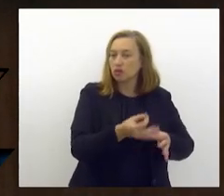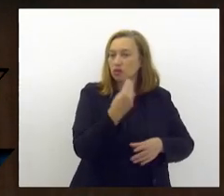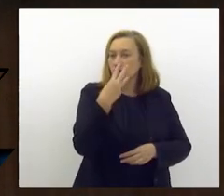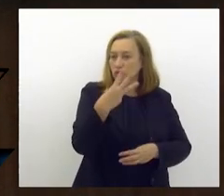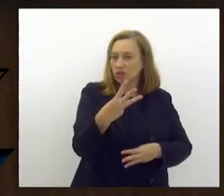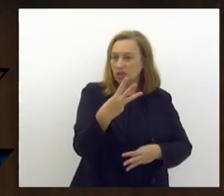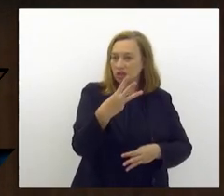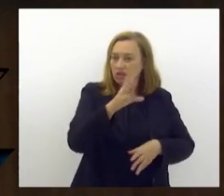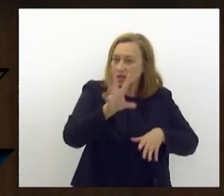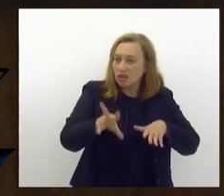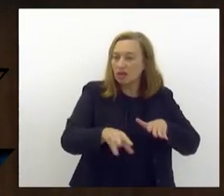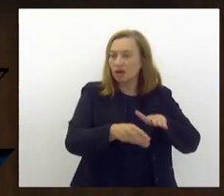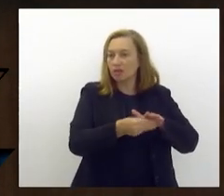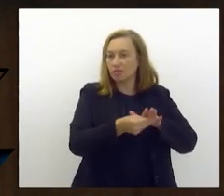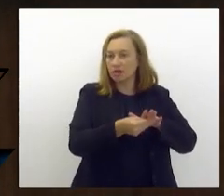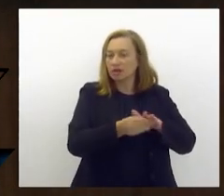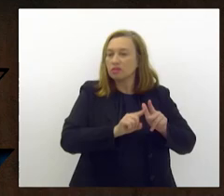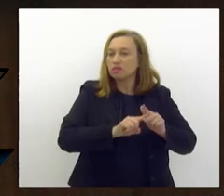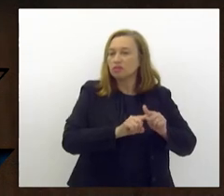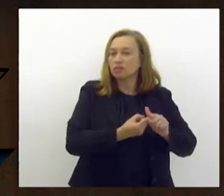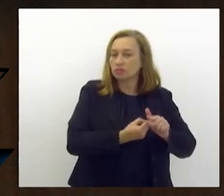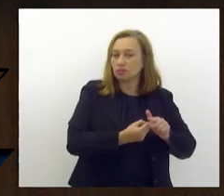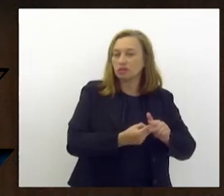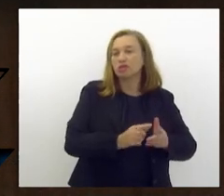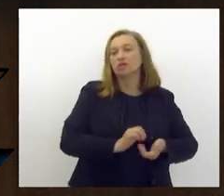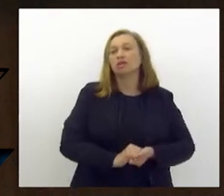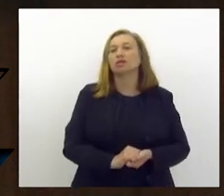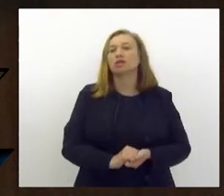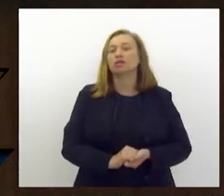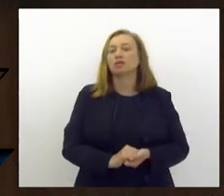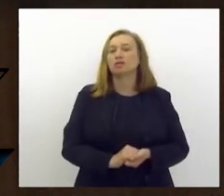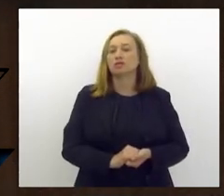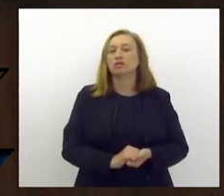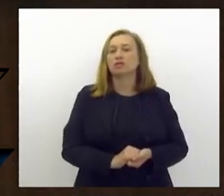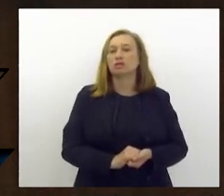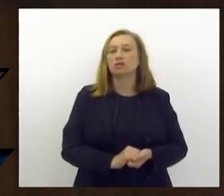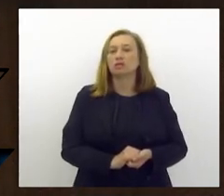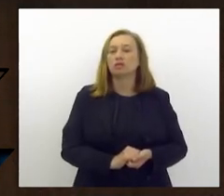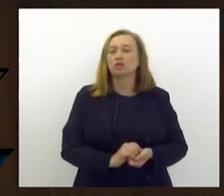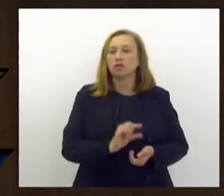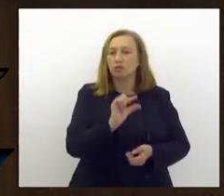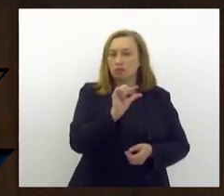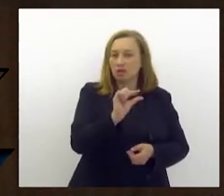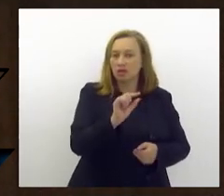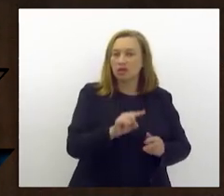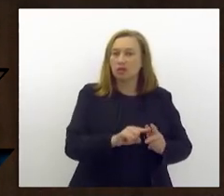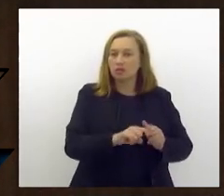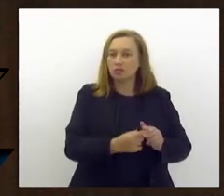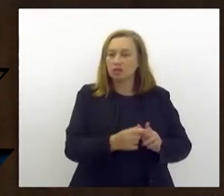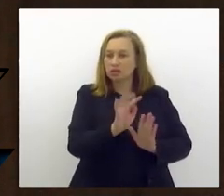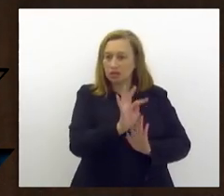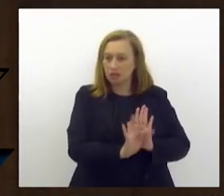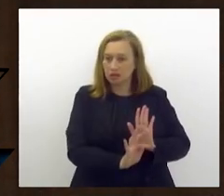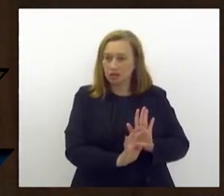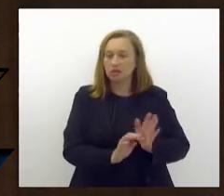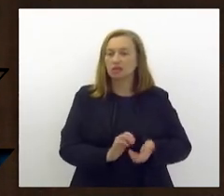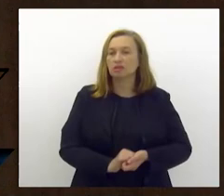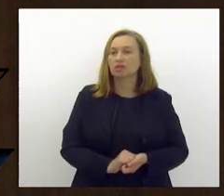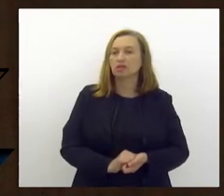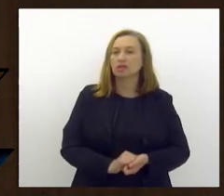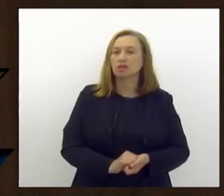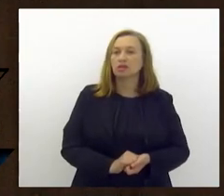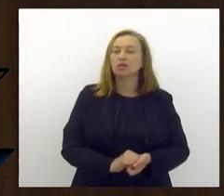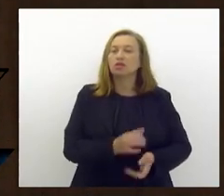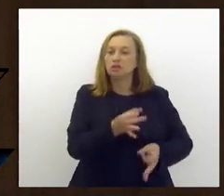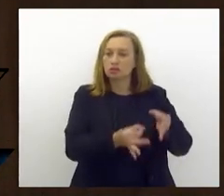três emendas modificativas, fazendo pequenas correções na redação. Juridicidade